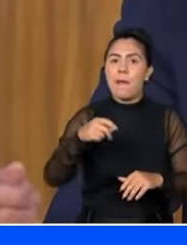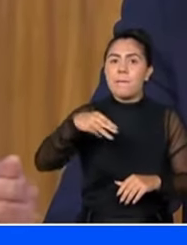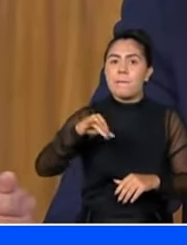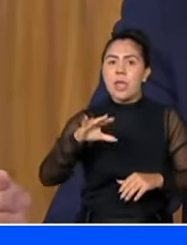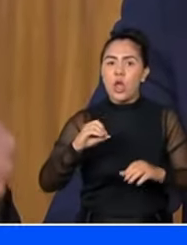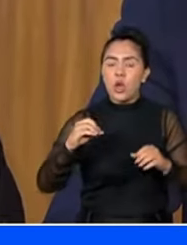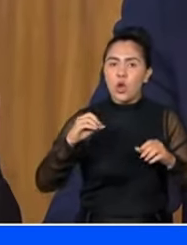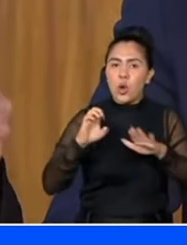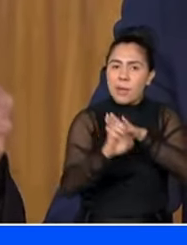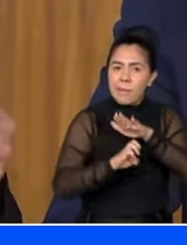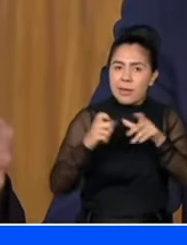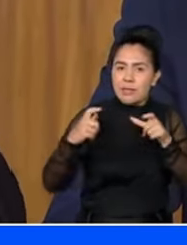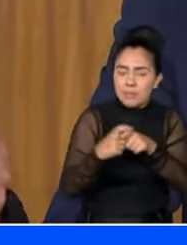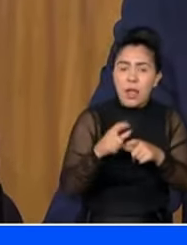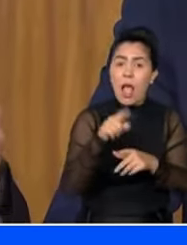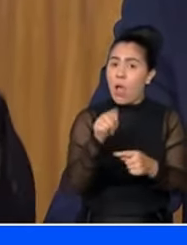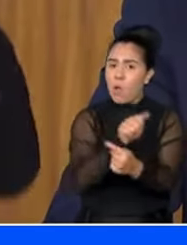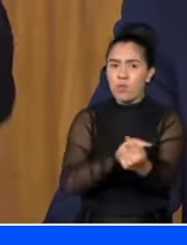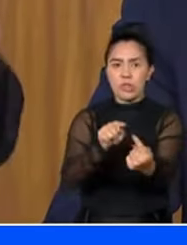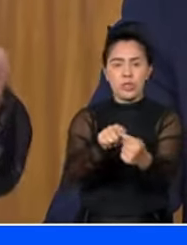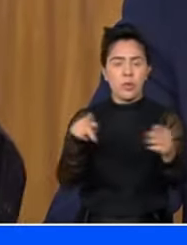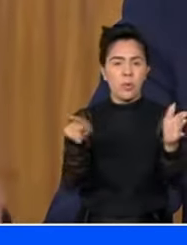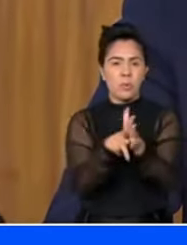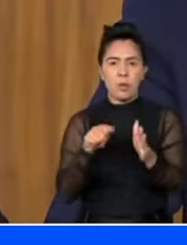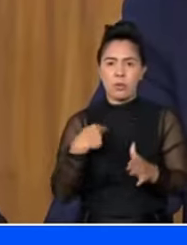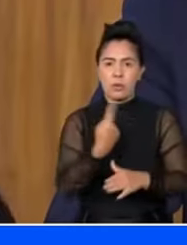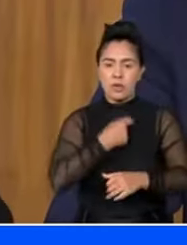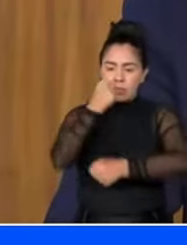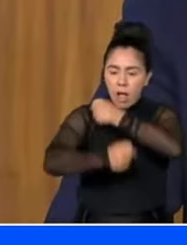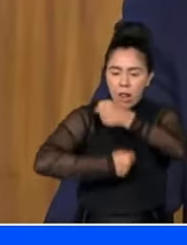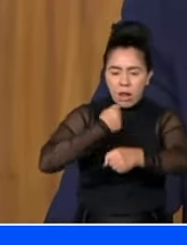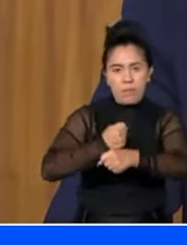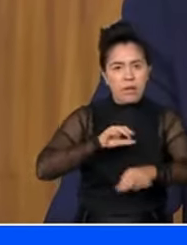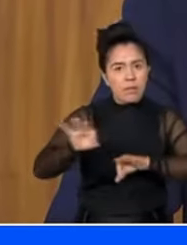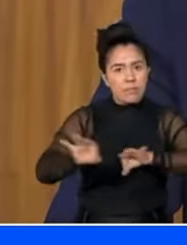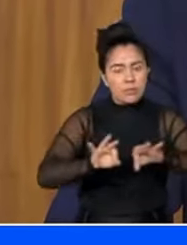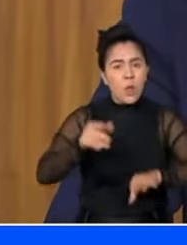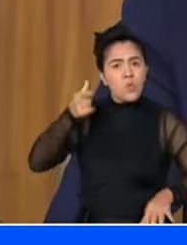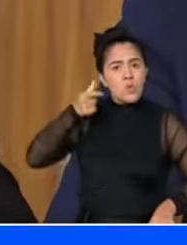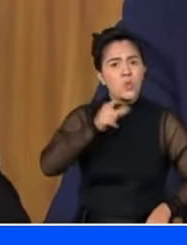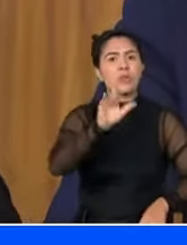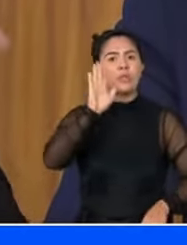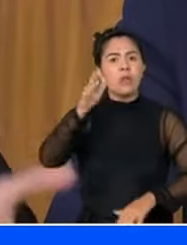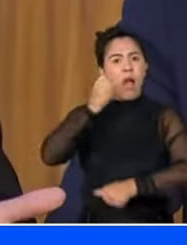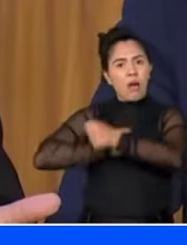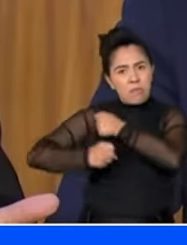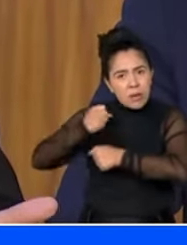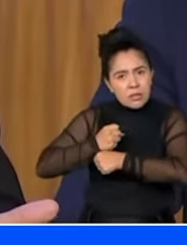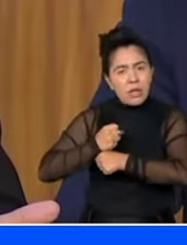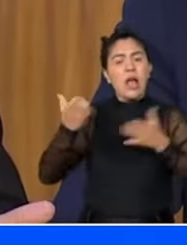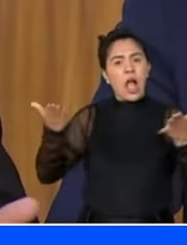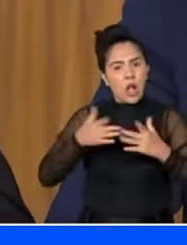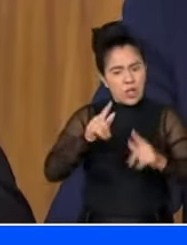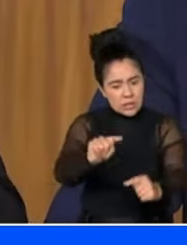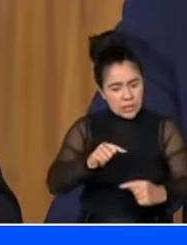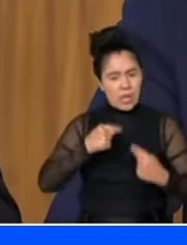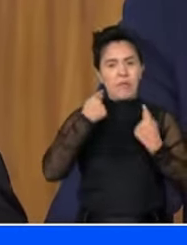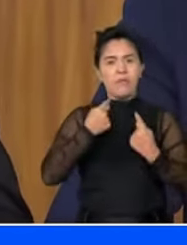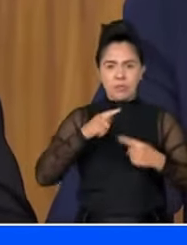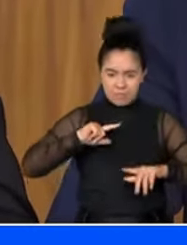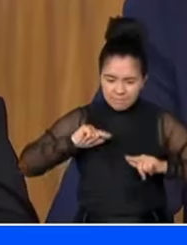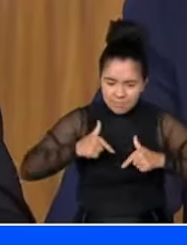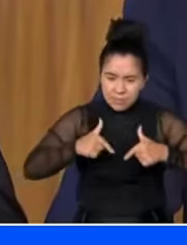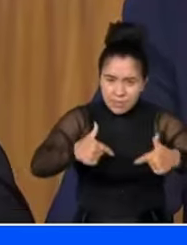era uma meta para ser alcançada pela PECS no nosso planejamento ano que vem. Nós alcançamos o ano passado e agora estamos nos desafiando a fazer